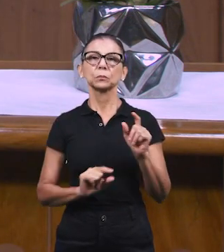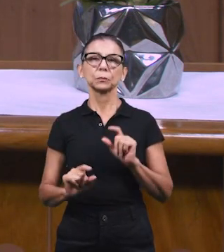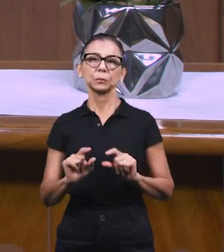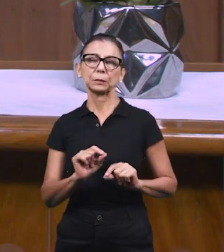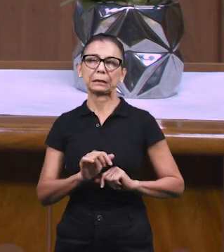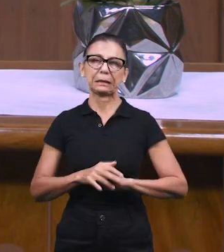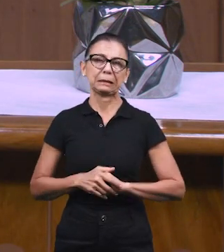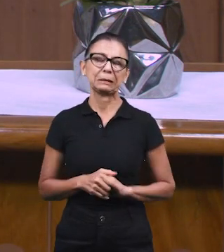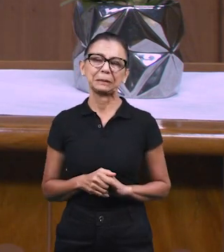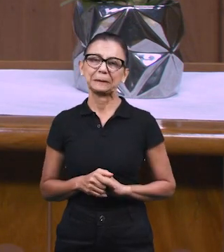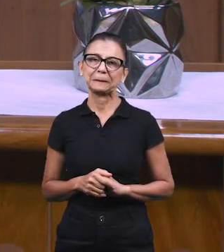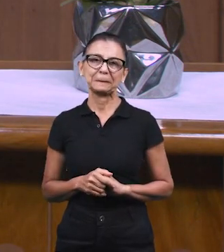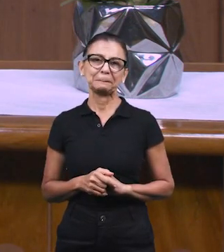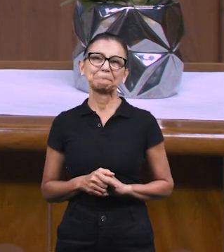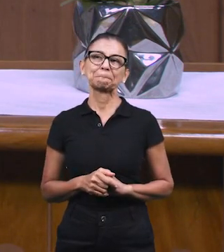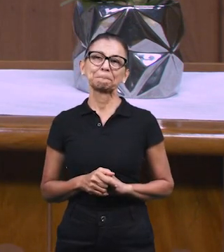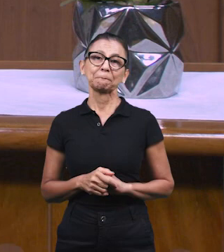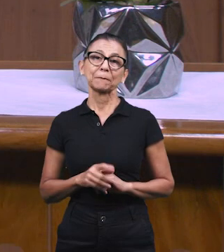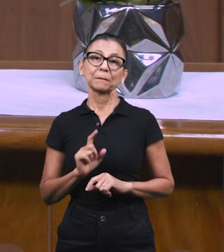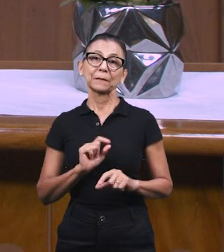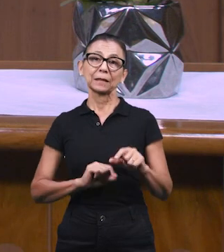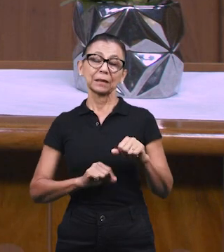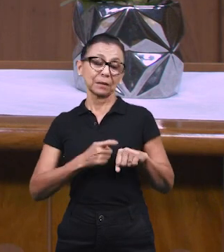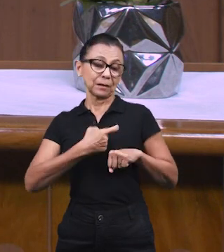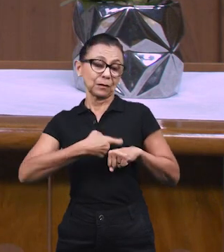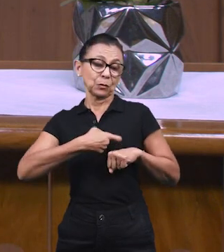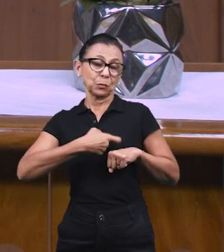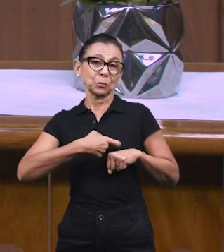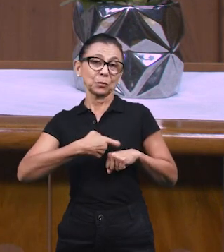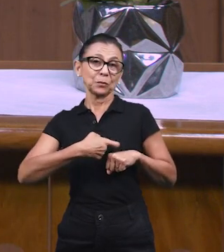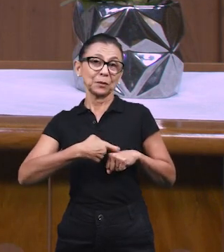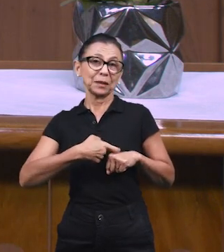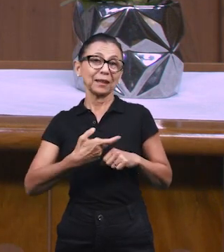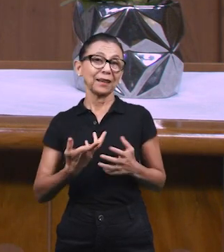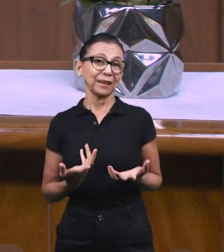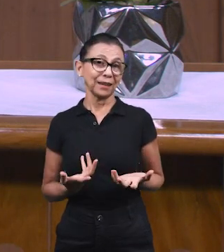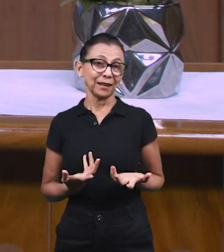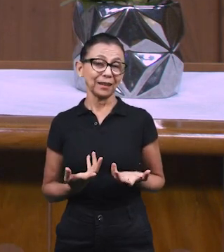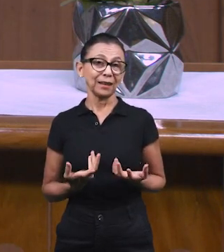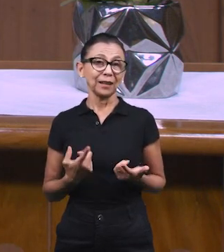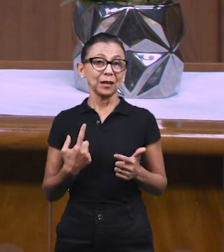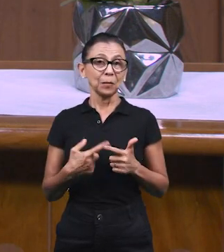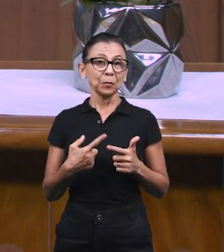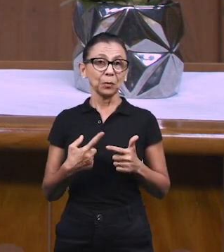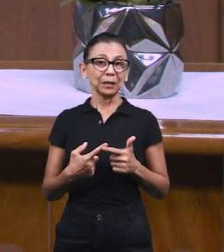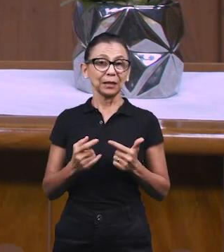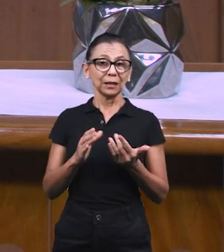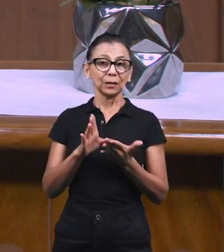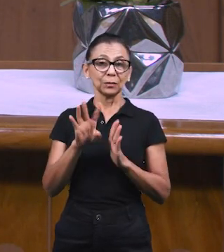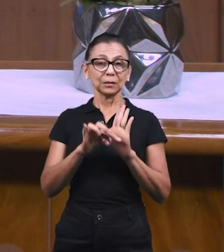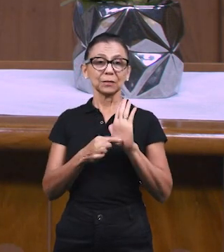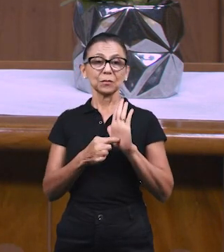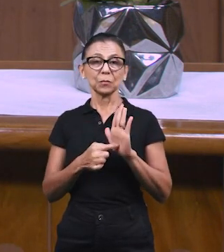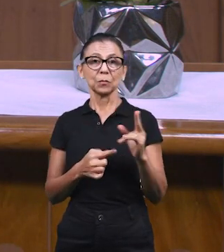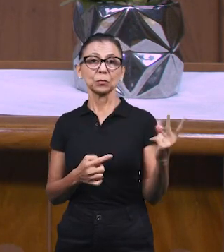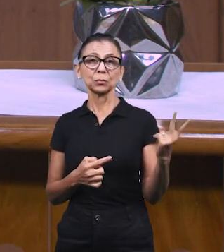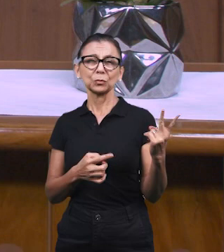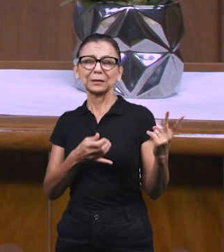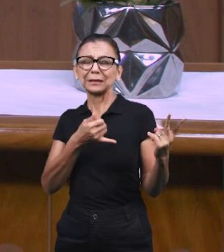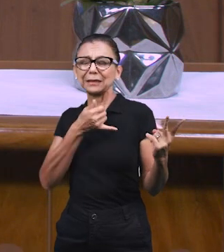Essa é a natureza do homem, é a dureza do coração do homem. A palavra de Deus diz que eles estavam cheios de